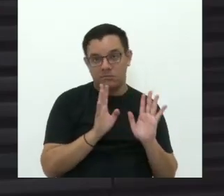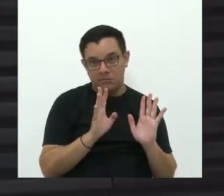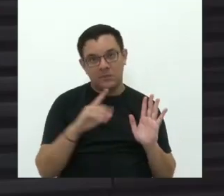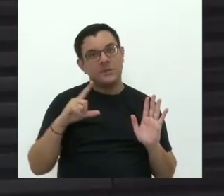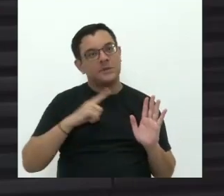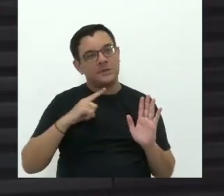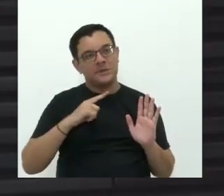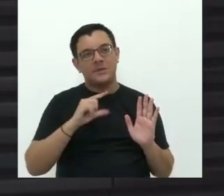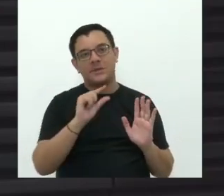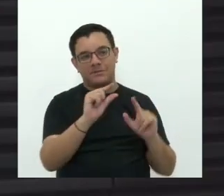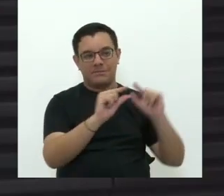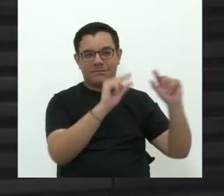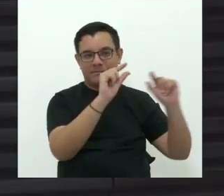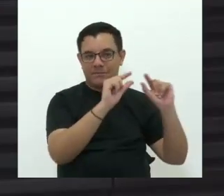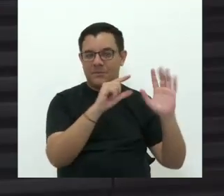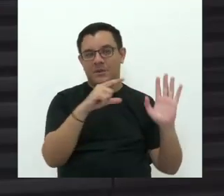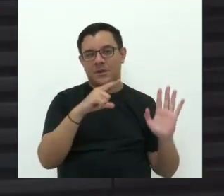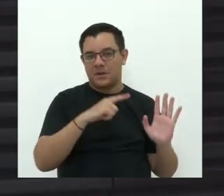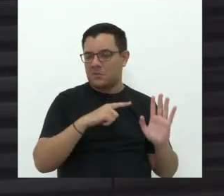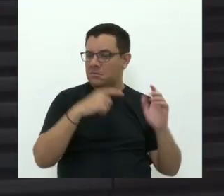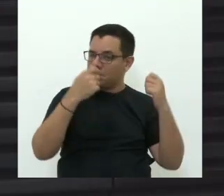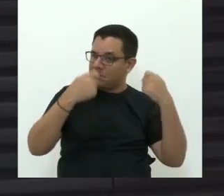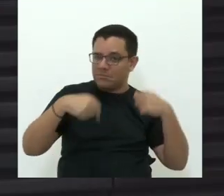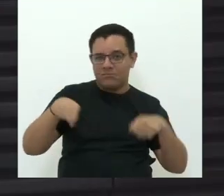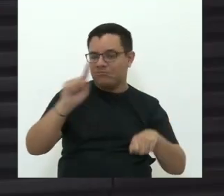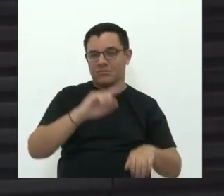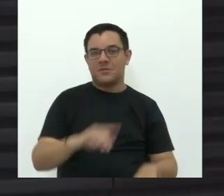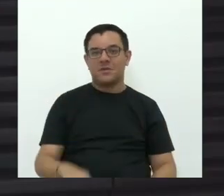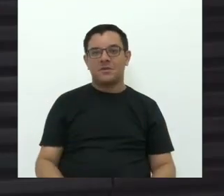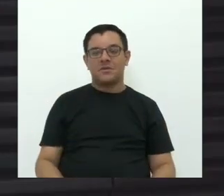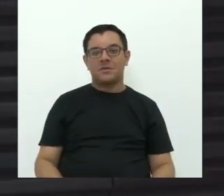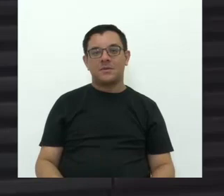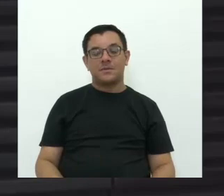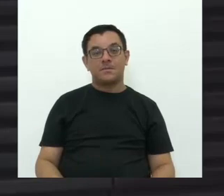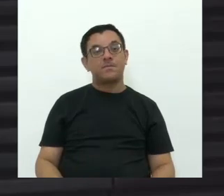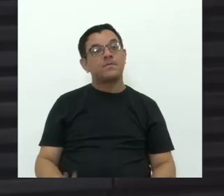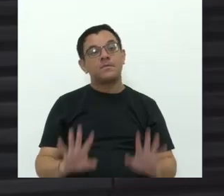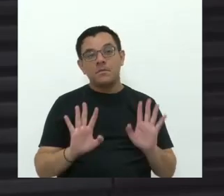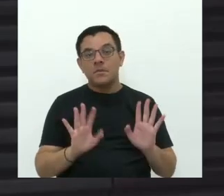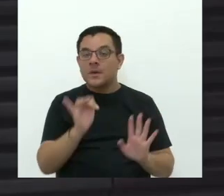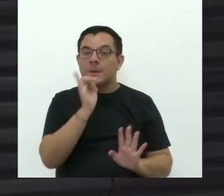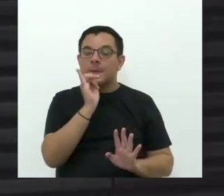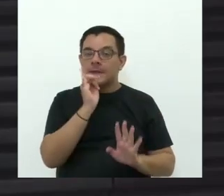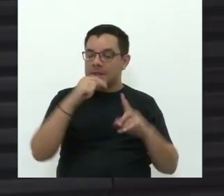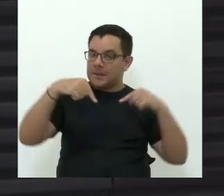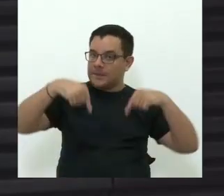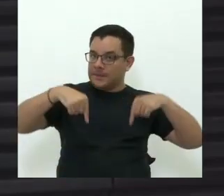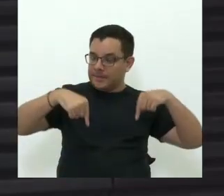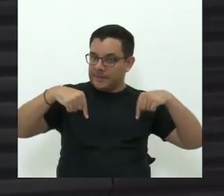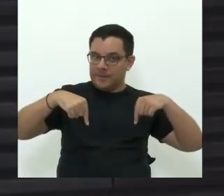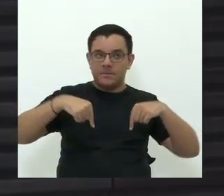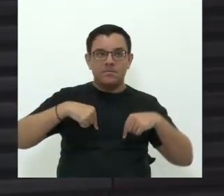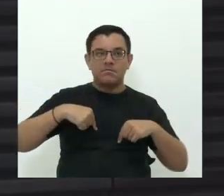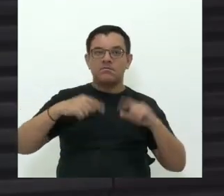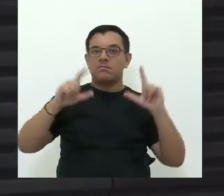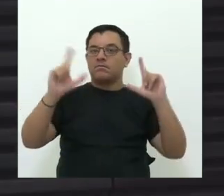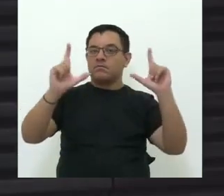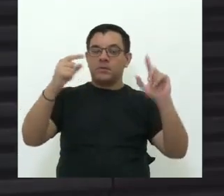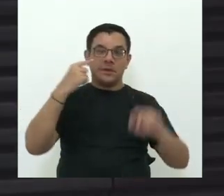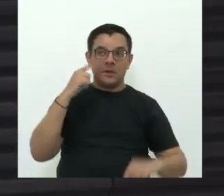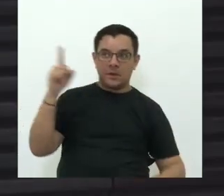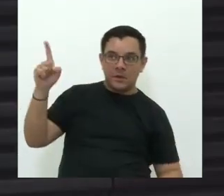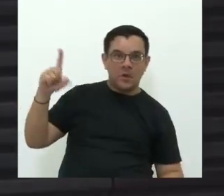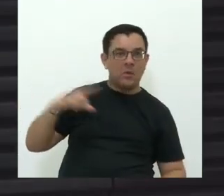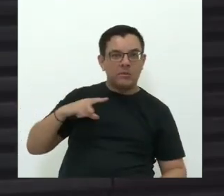somente para estar participando dos assuntos públicos mas isso daqui por exemplo e esta televisão que está